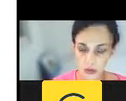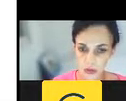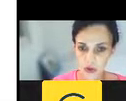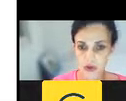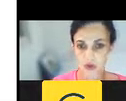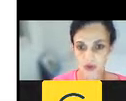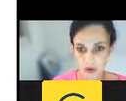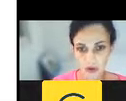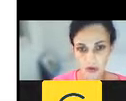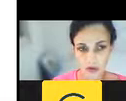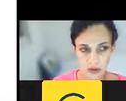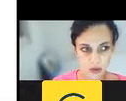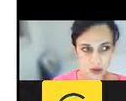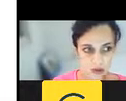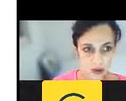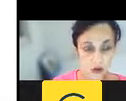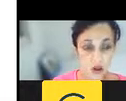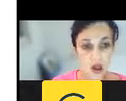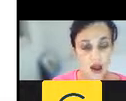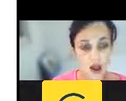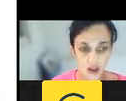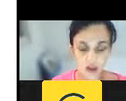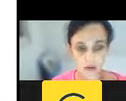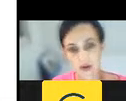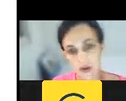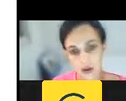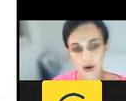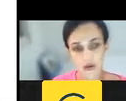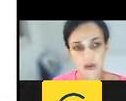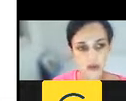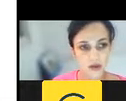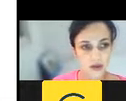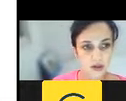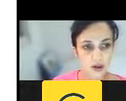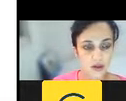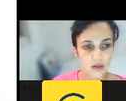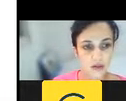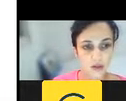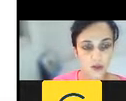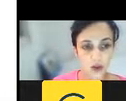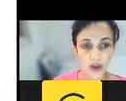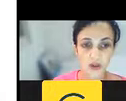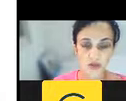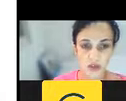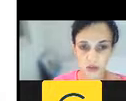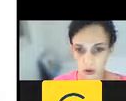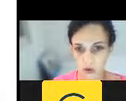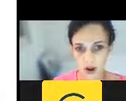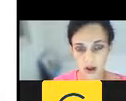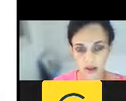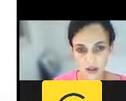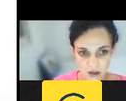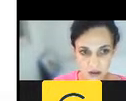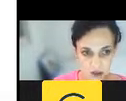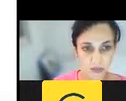modelo produtivo sobre o sistema de educação, a gente visa aqui com a nossa pesquisa, né, o que que nos levou